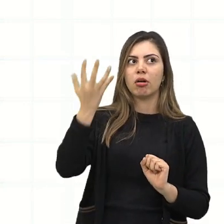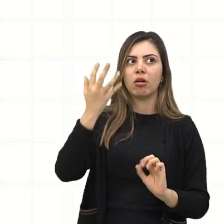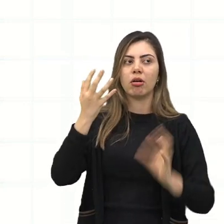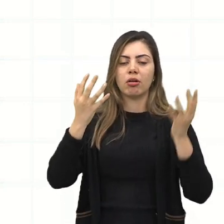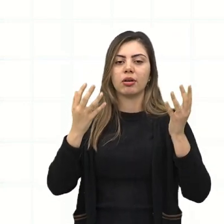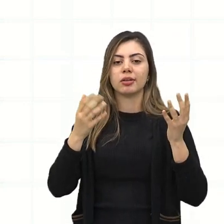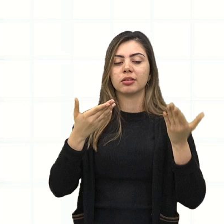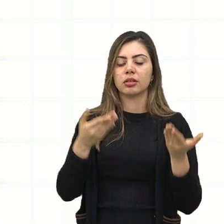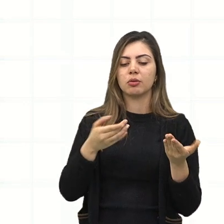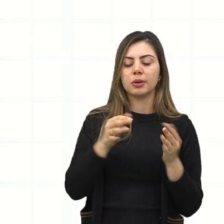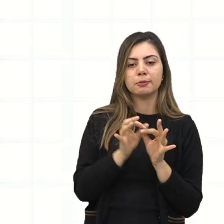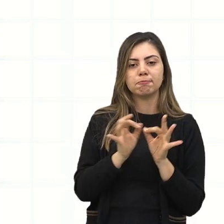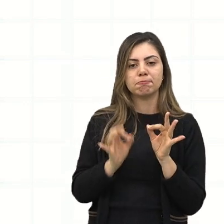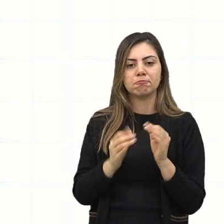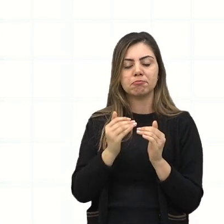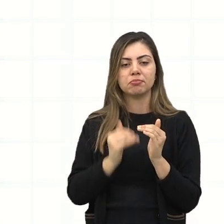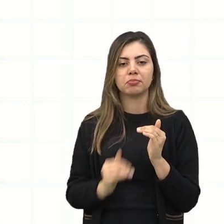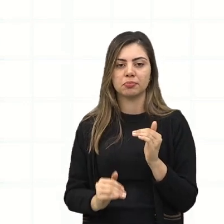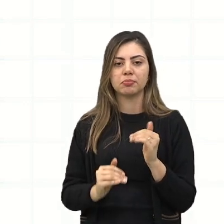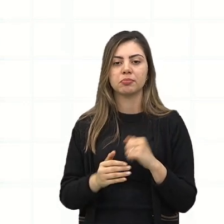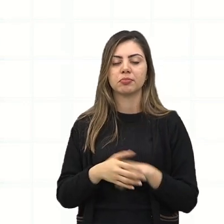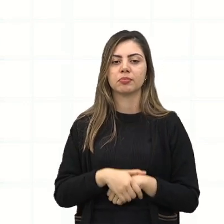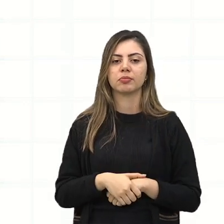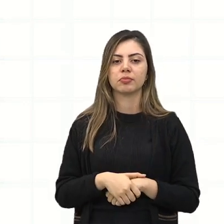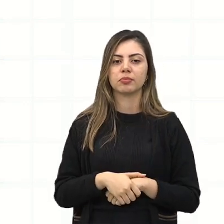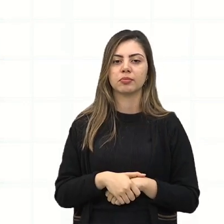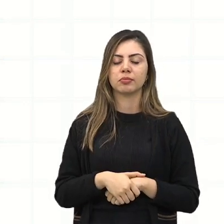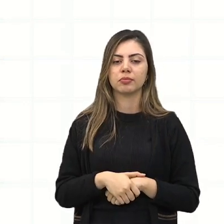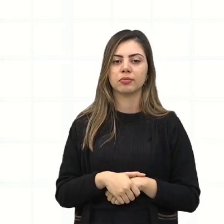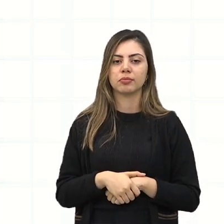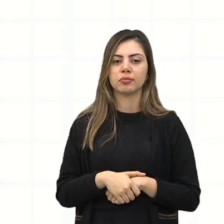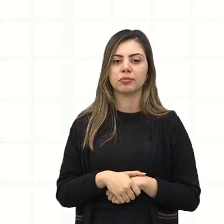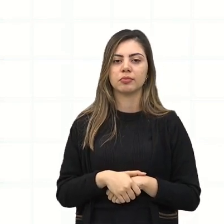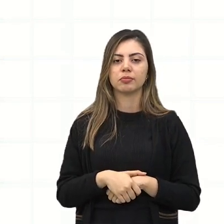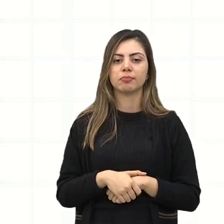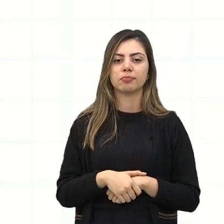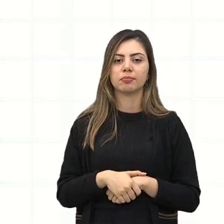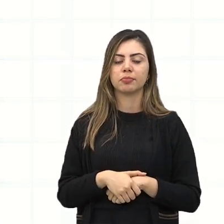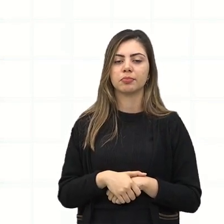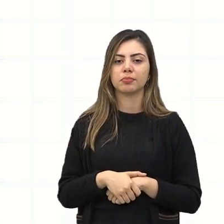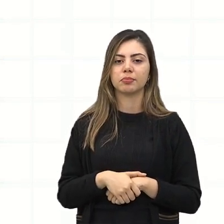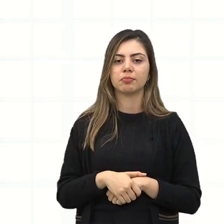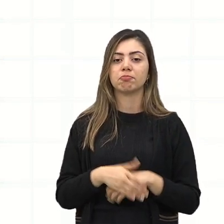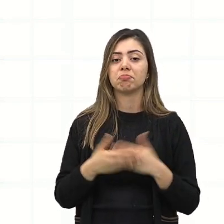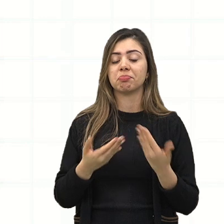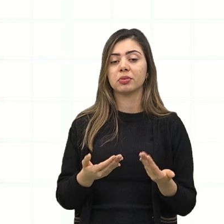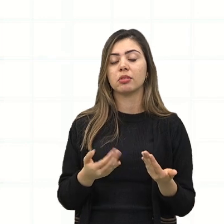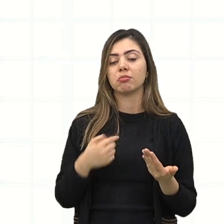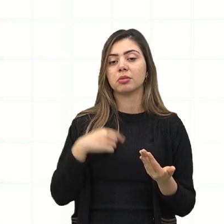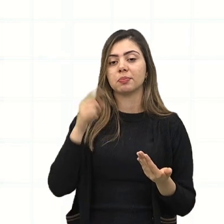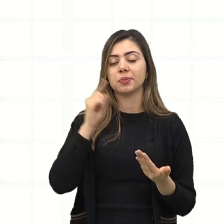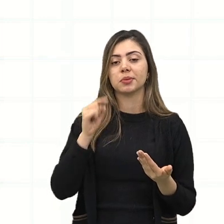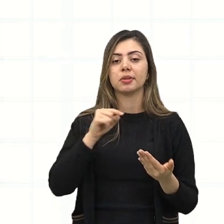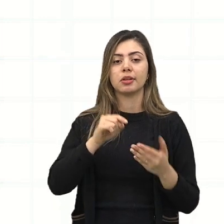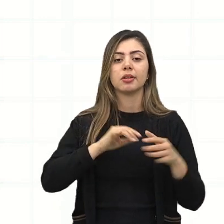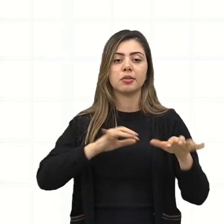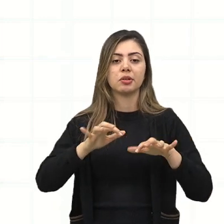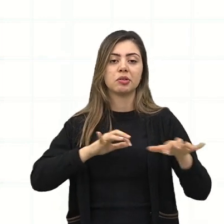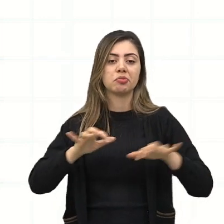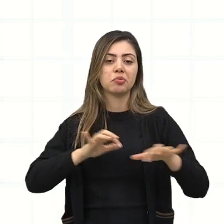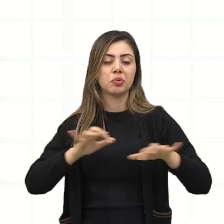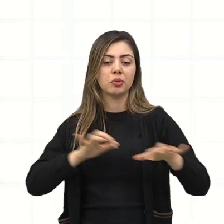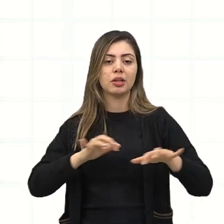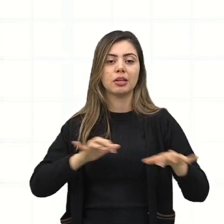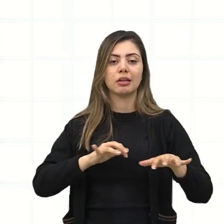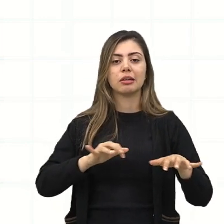homem mais humilde. É basicamente isso que ele está dizendo. Não sei que influência tem o